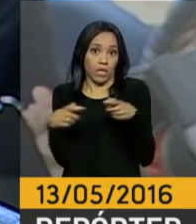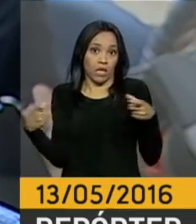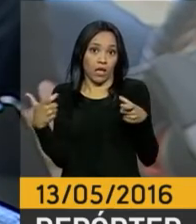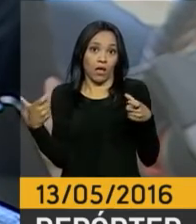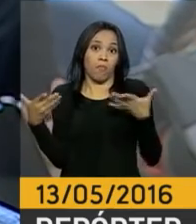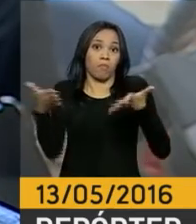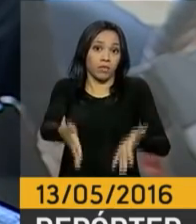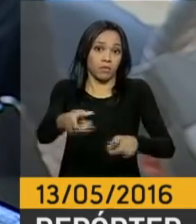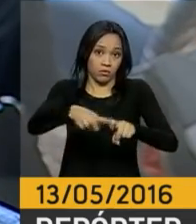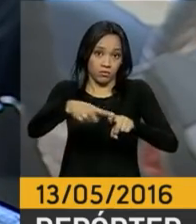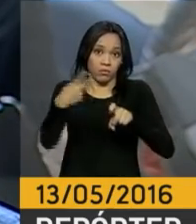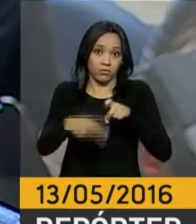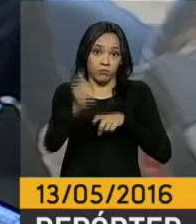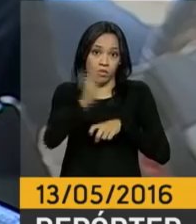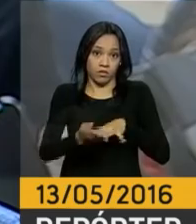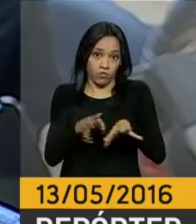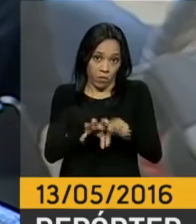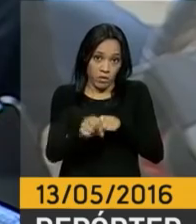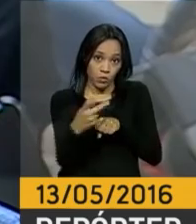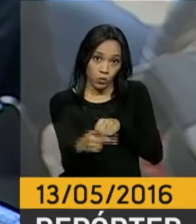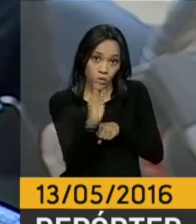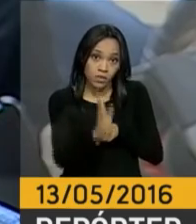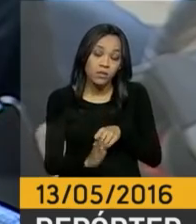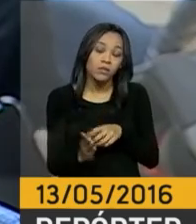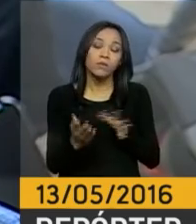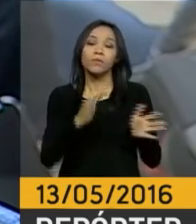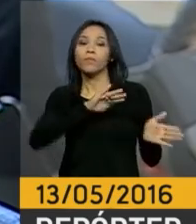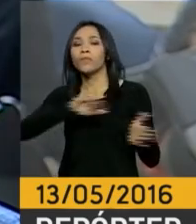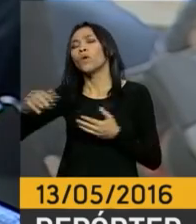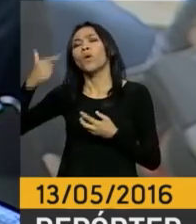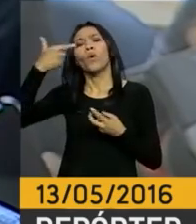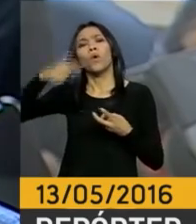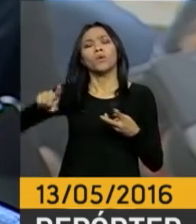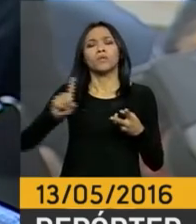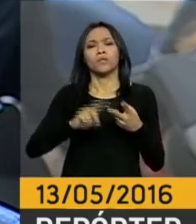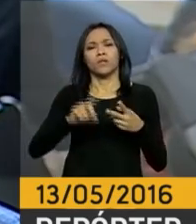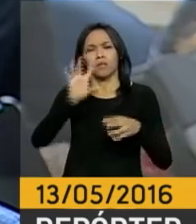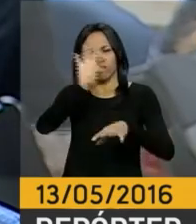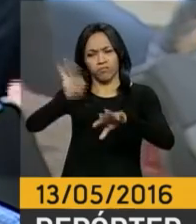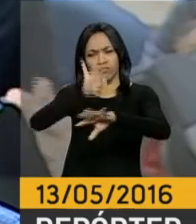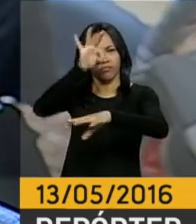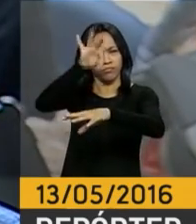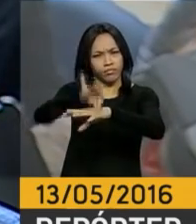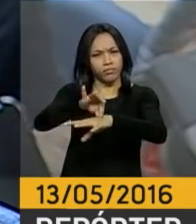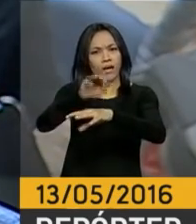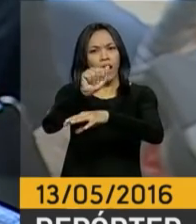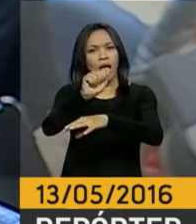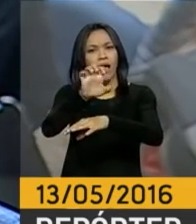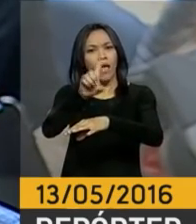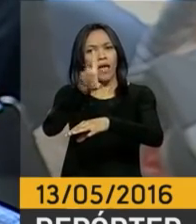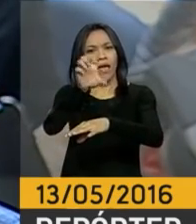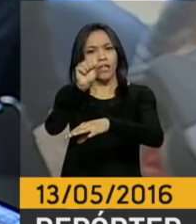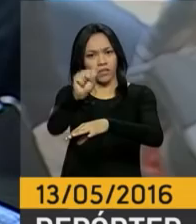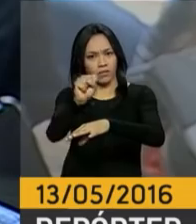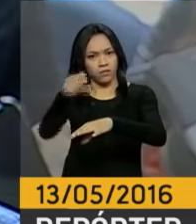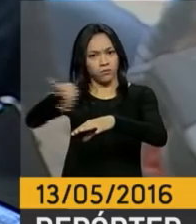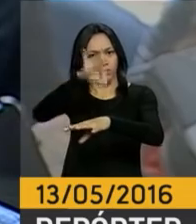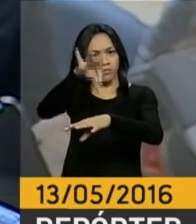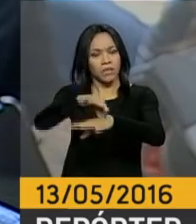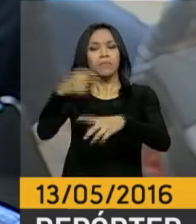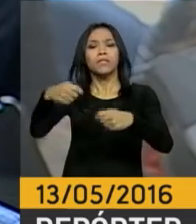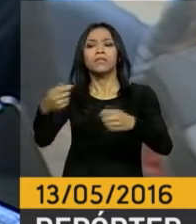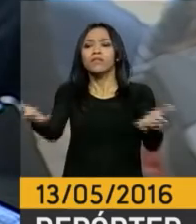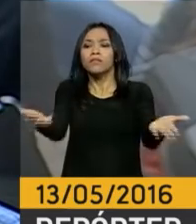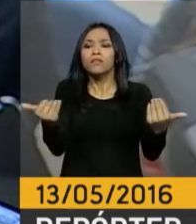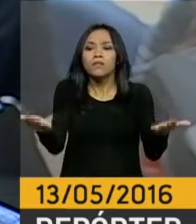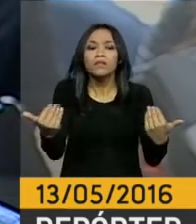pergunta a segunda eu queria que Senor detalh asse um pouco mais mas essa questão do do eds egipt a gente já ouviu aqui de gestores anteriores que é preciso a população participar